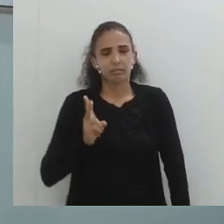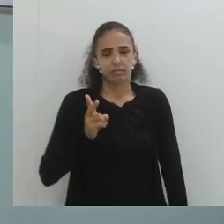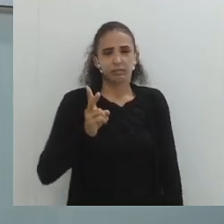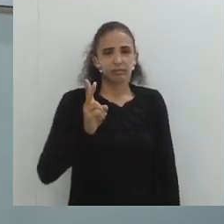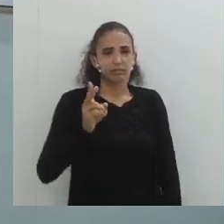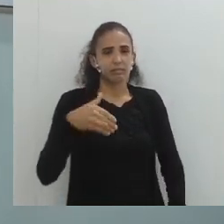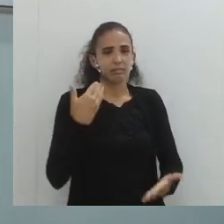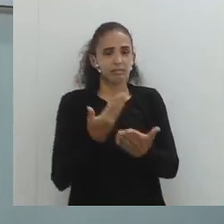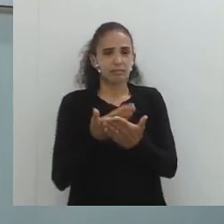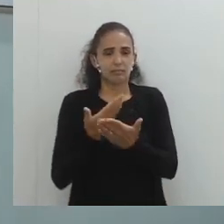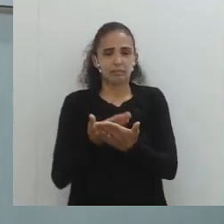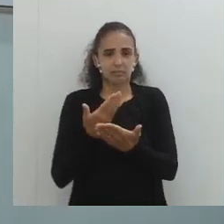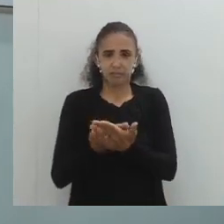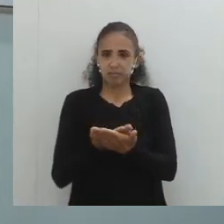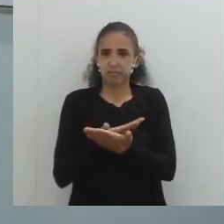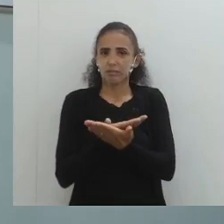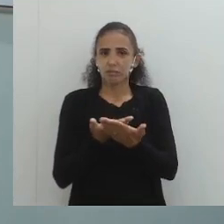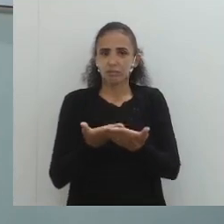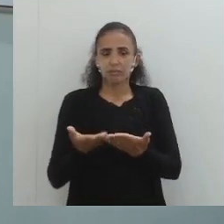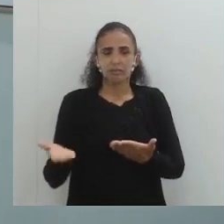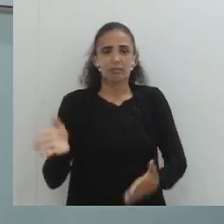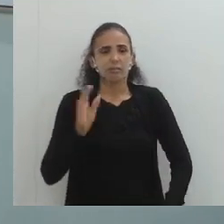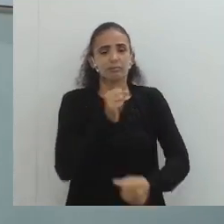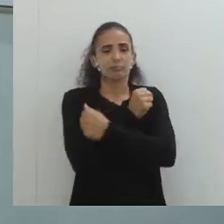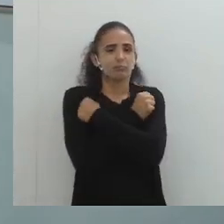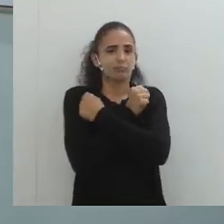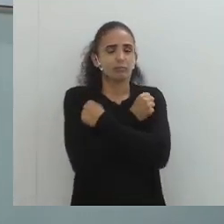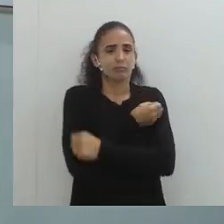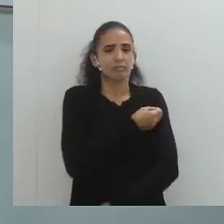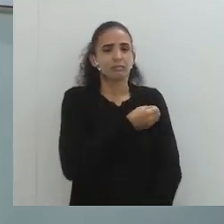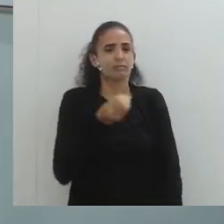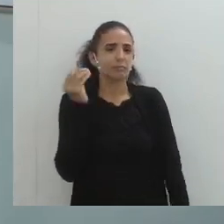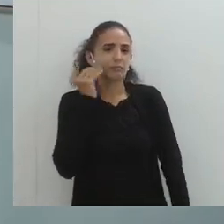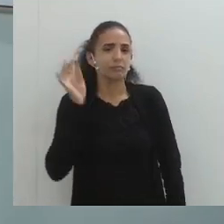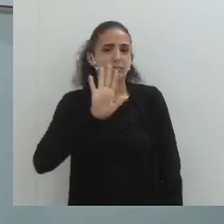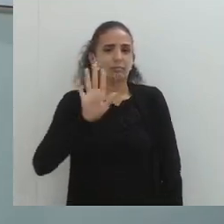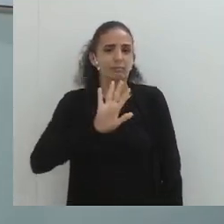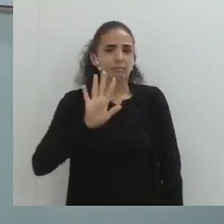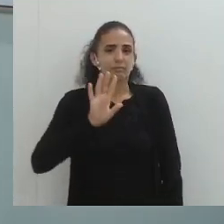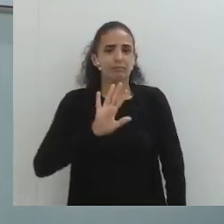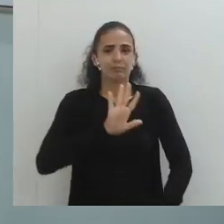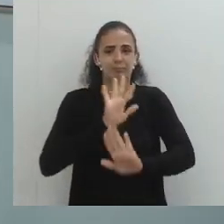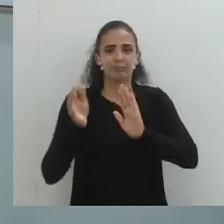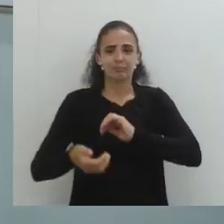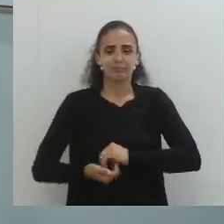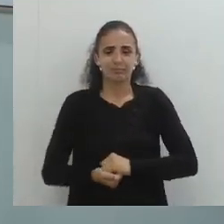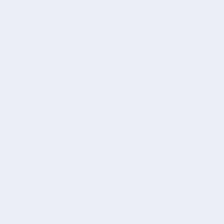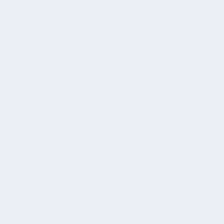daí na próxima aula. Um grande abraço e beijo para vocês. Fique com o tiozão.